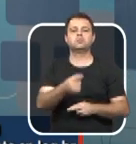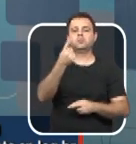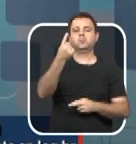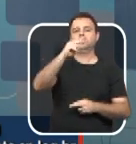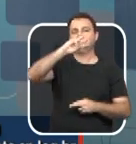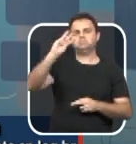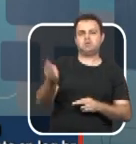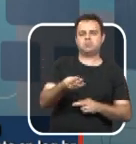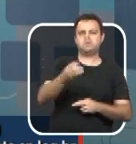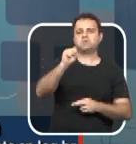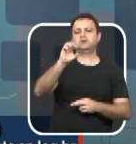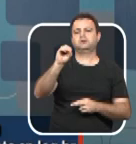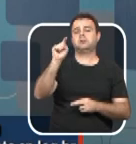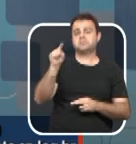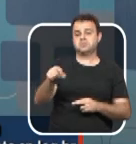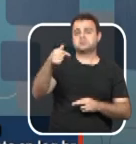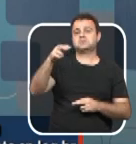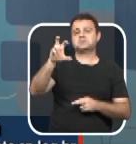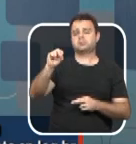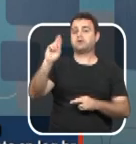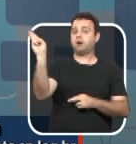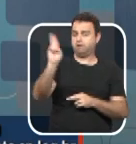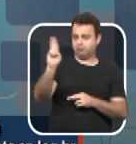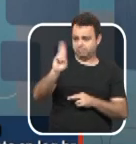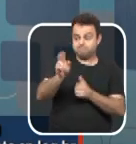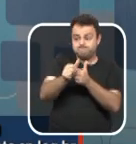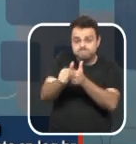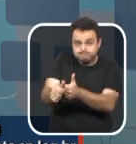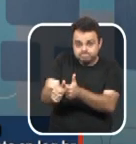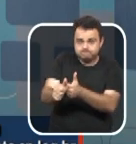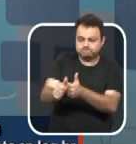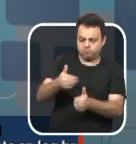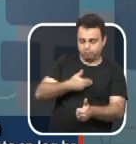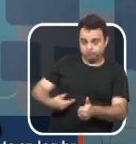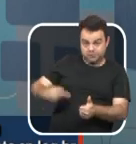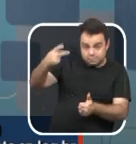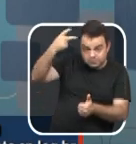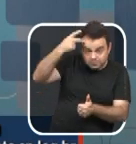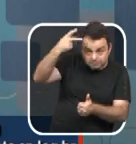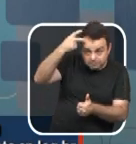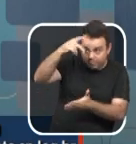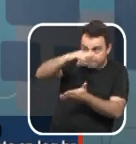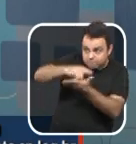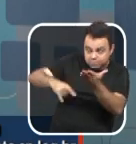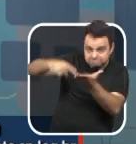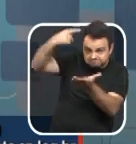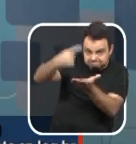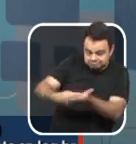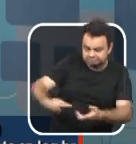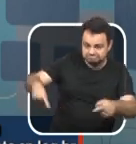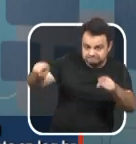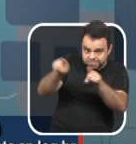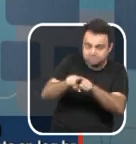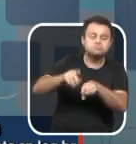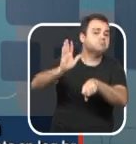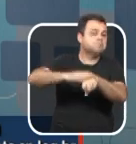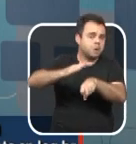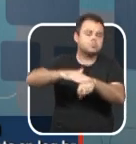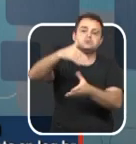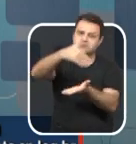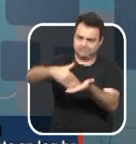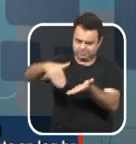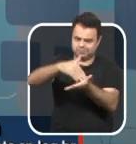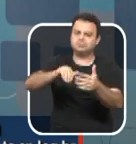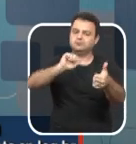milhão 80.750 conforme convênios ser firmado com o Governo do Estado de São Paulo por intermédio